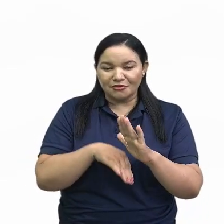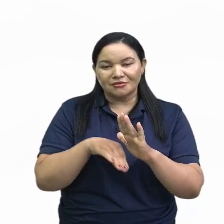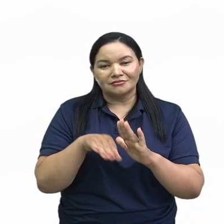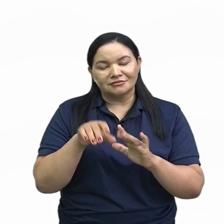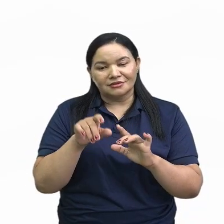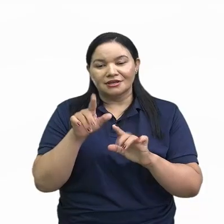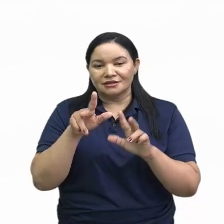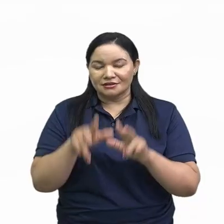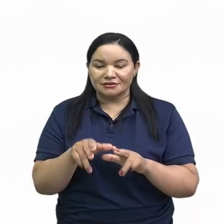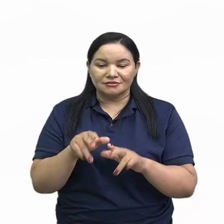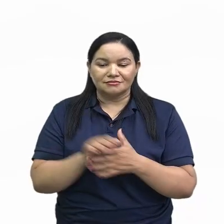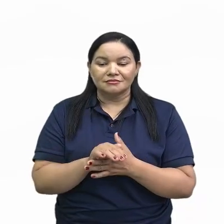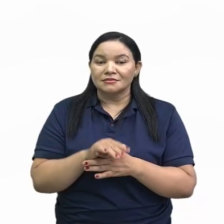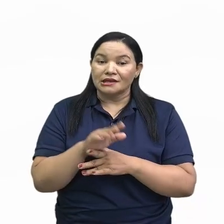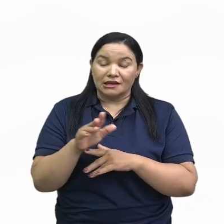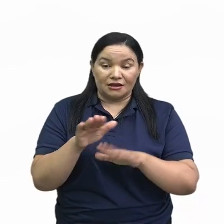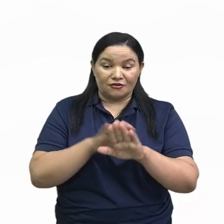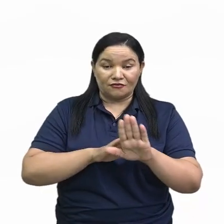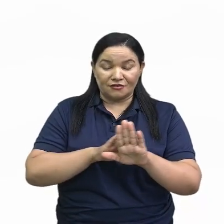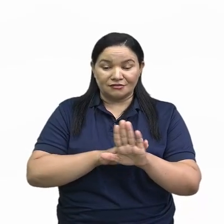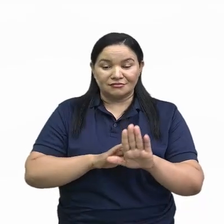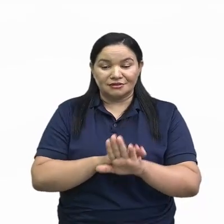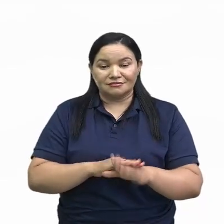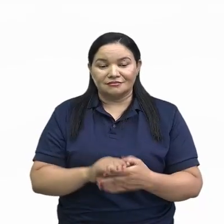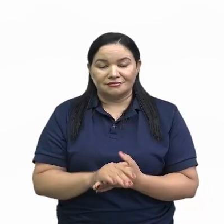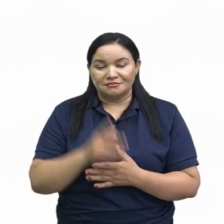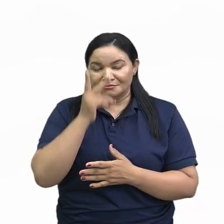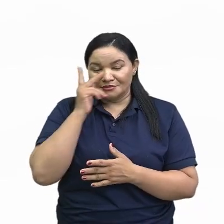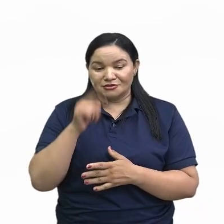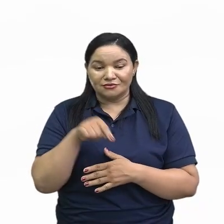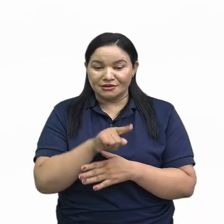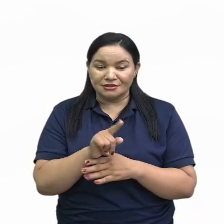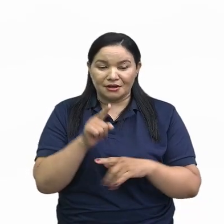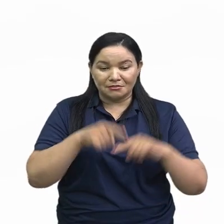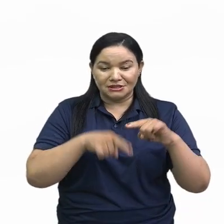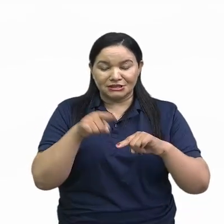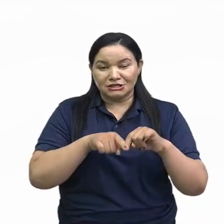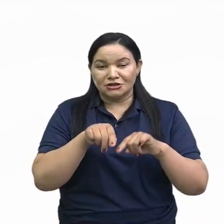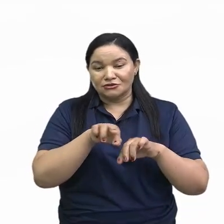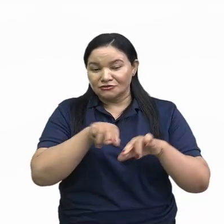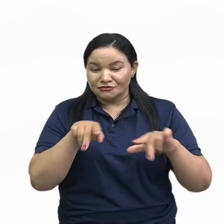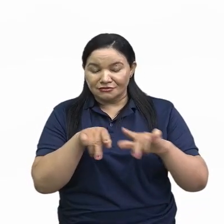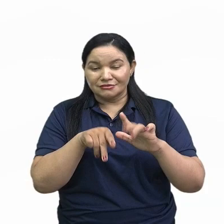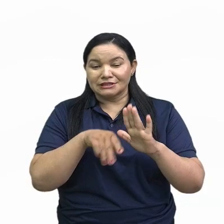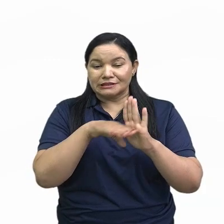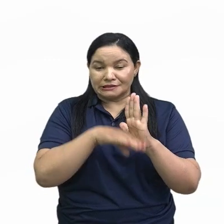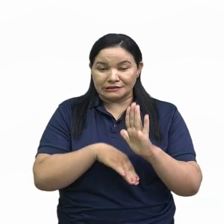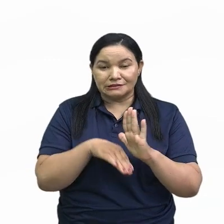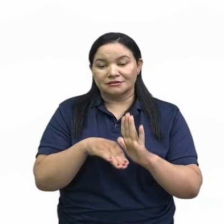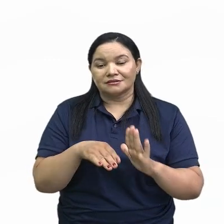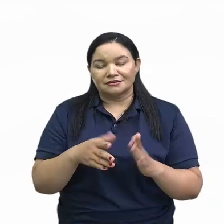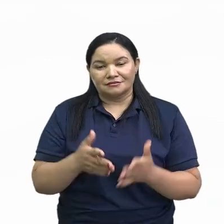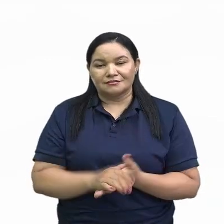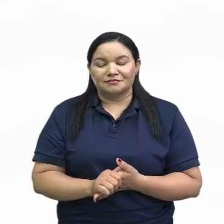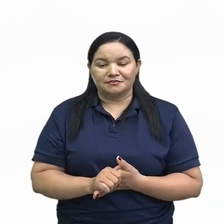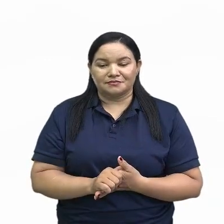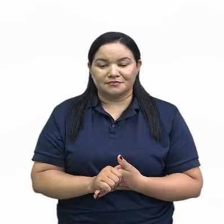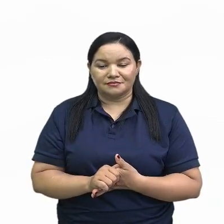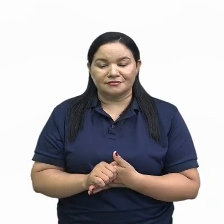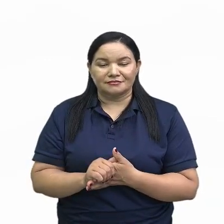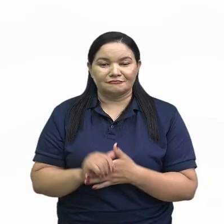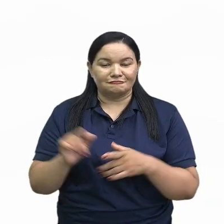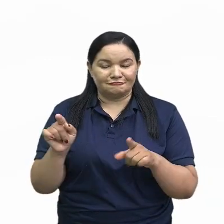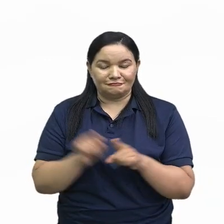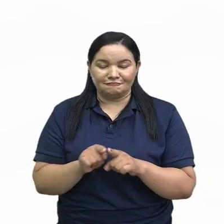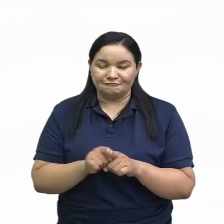um eufemismo. Fulano subtraiu os pertences dos outros. Fulano subtrai os pertences dos outros.